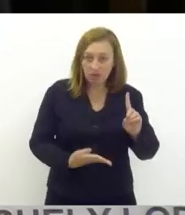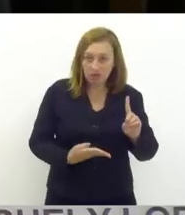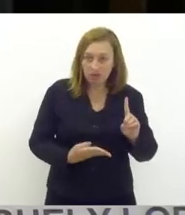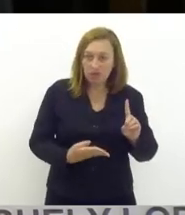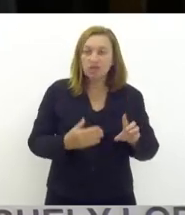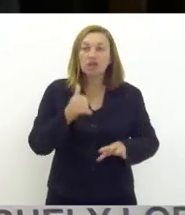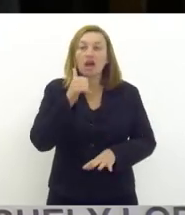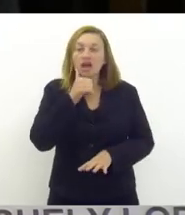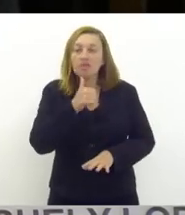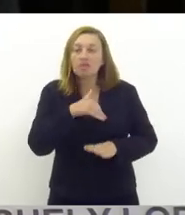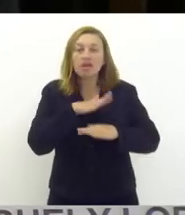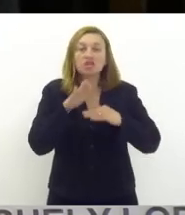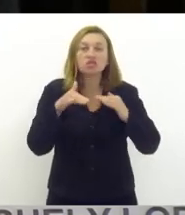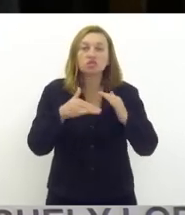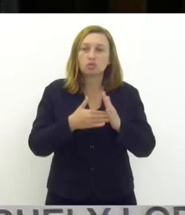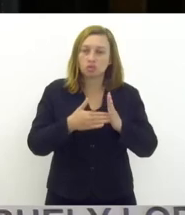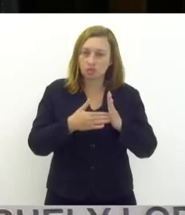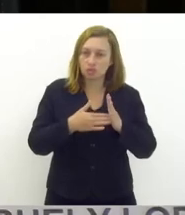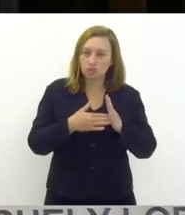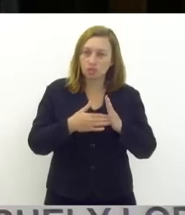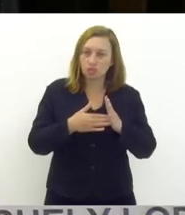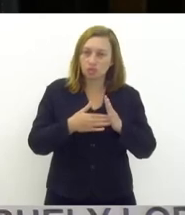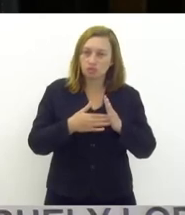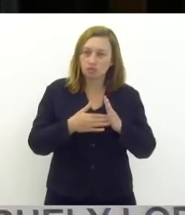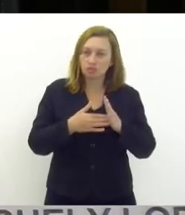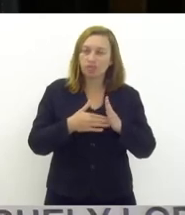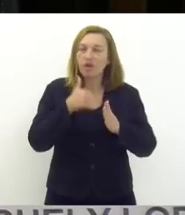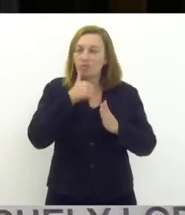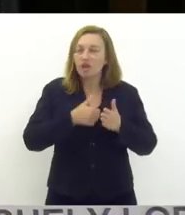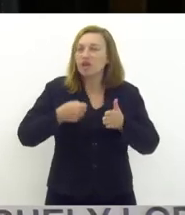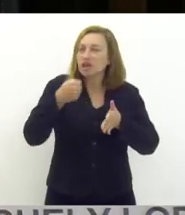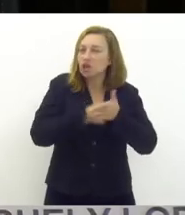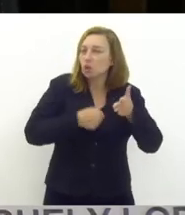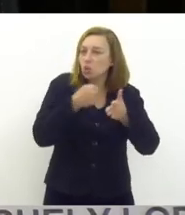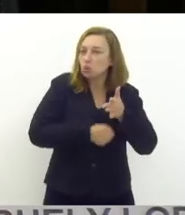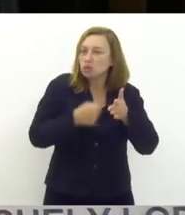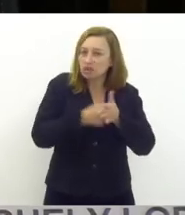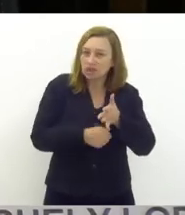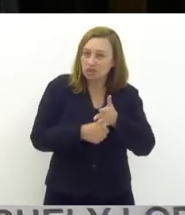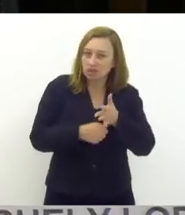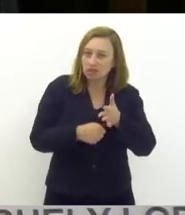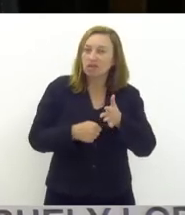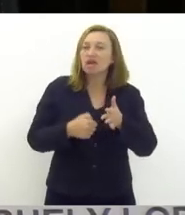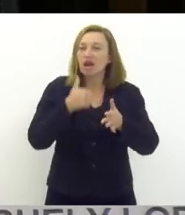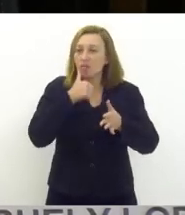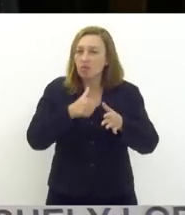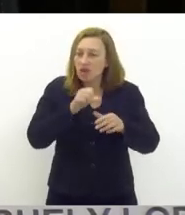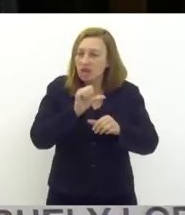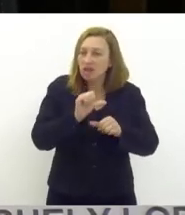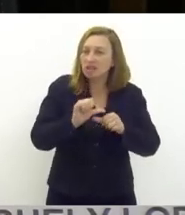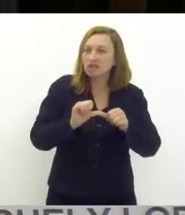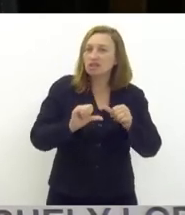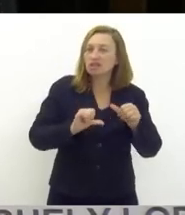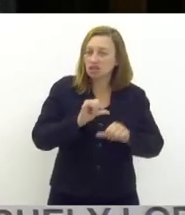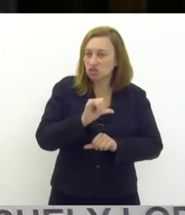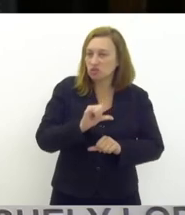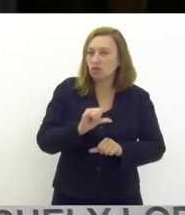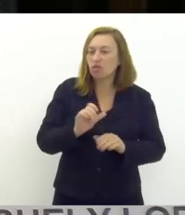as mulheres as a mulher que luta a mulher que transparece retidão